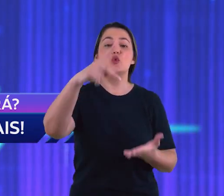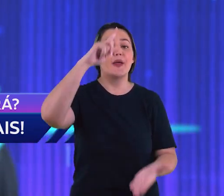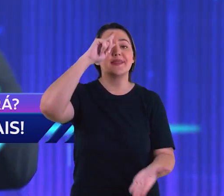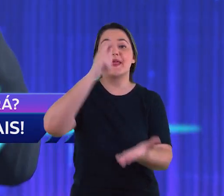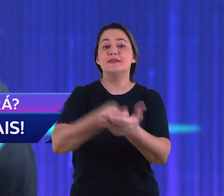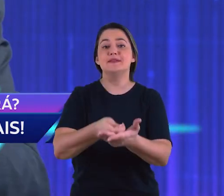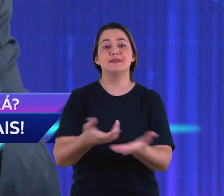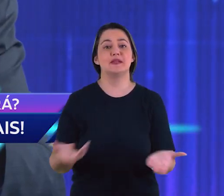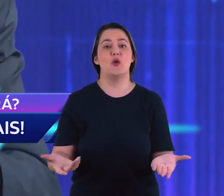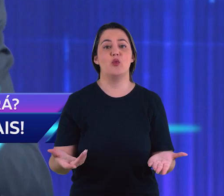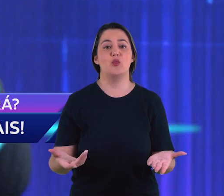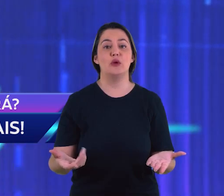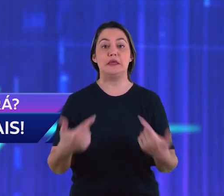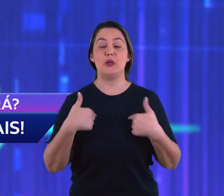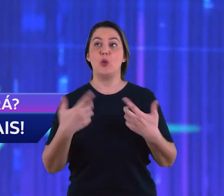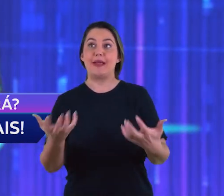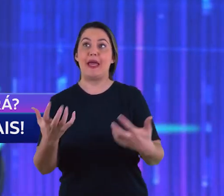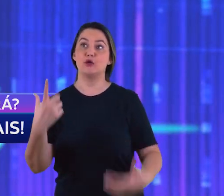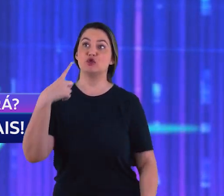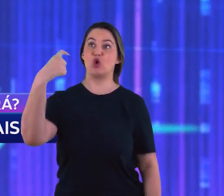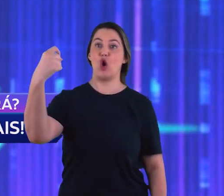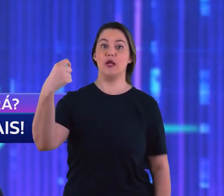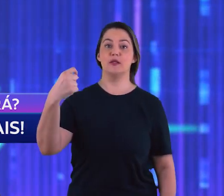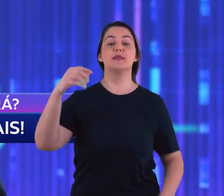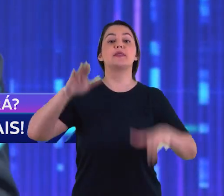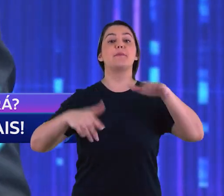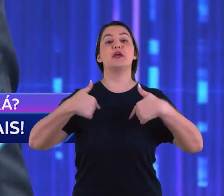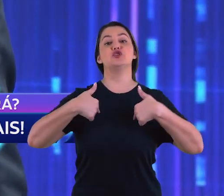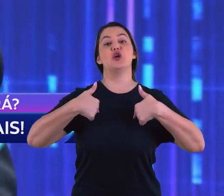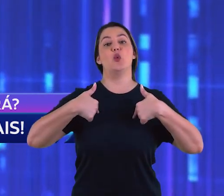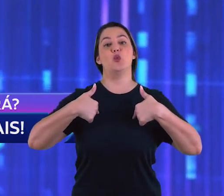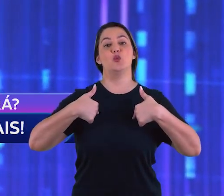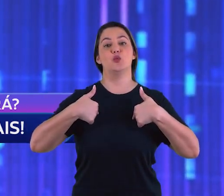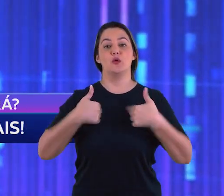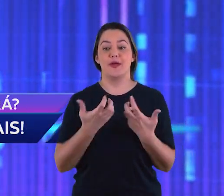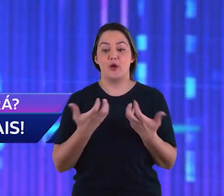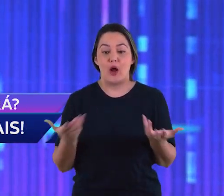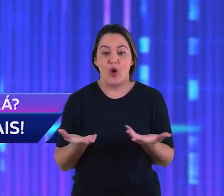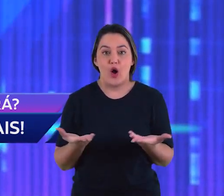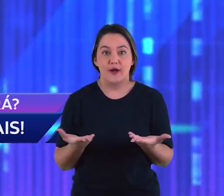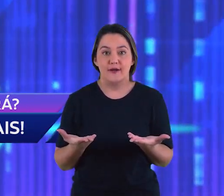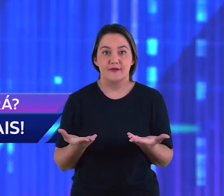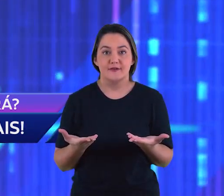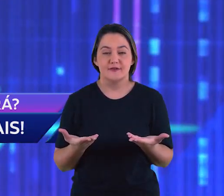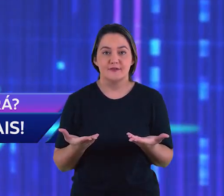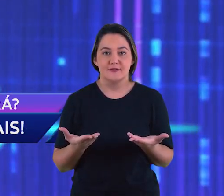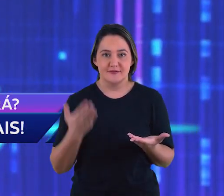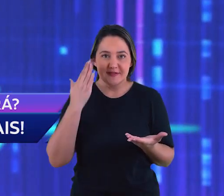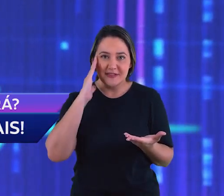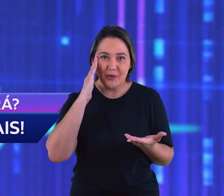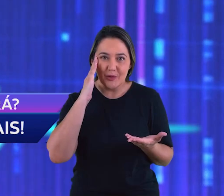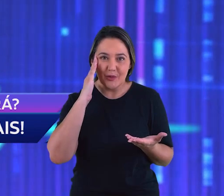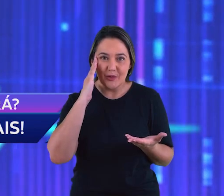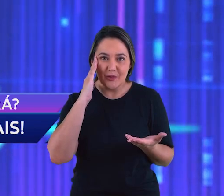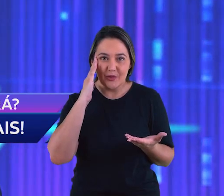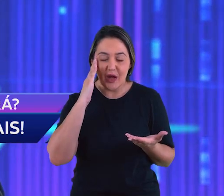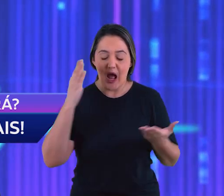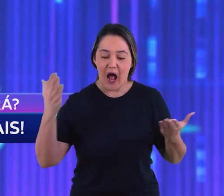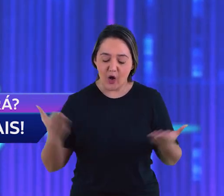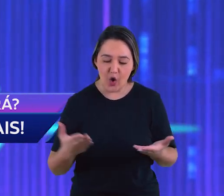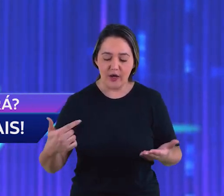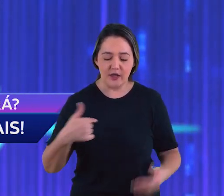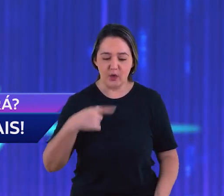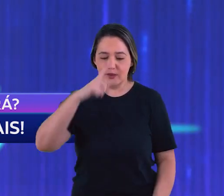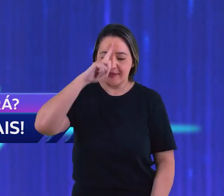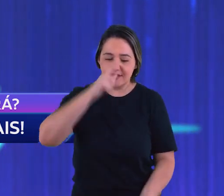Ele vai retribuir a sua decisão. Então, ser ou não ser um escolhido, depende do que você vai fazer agora. Depende do passo que